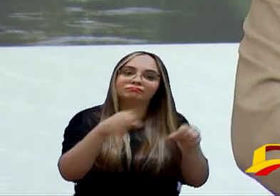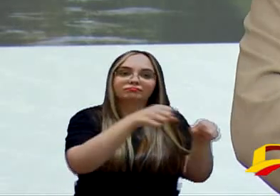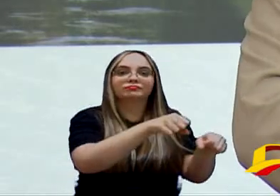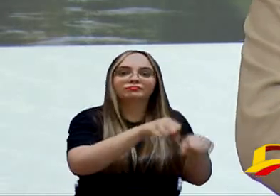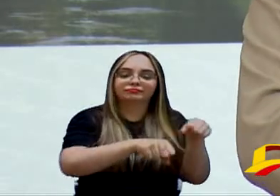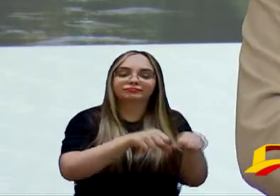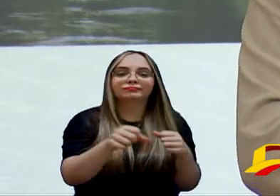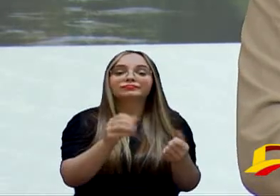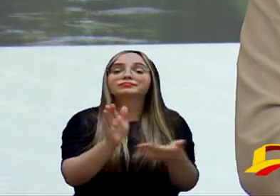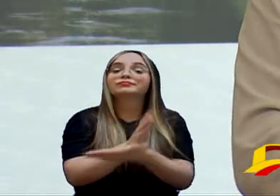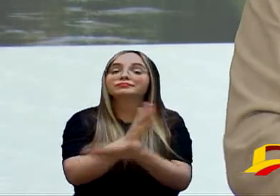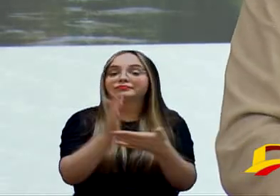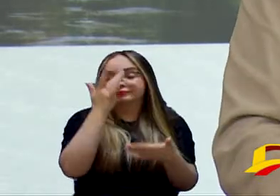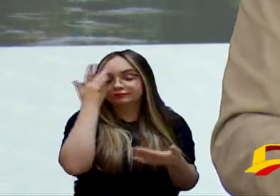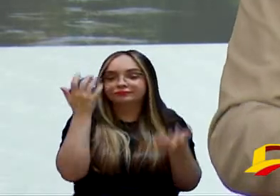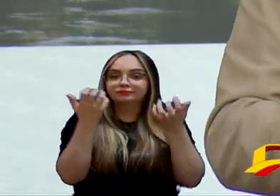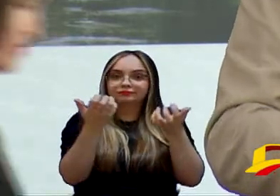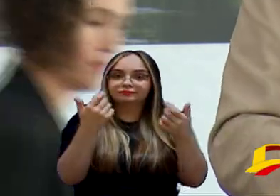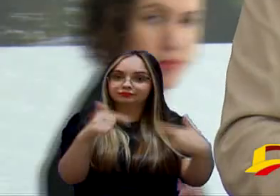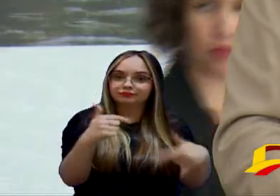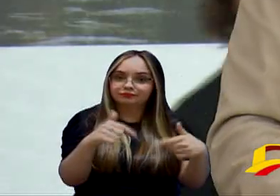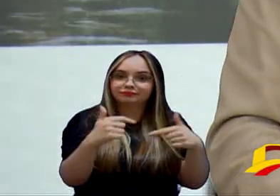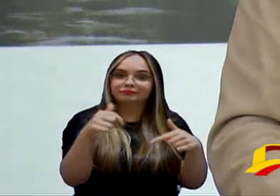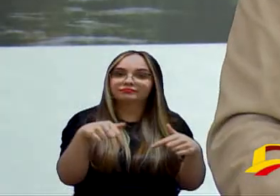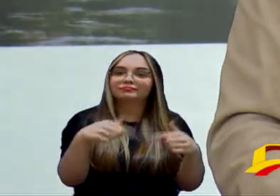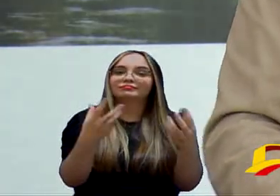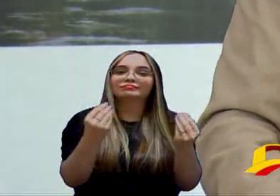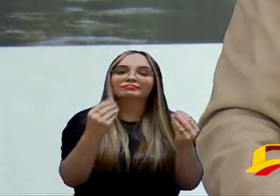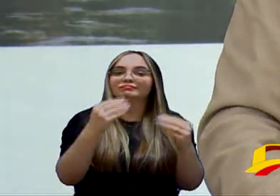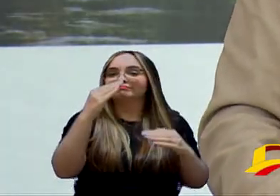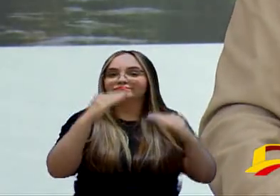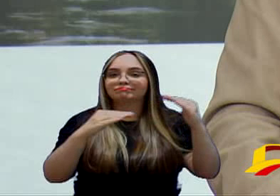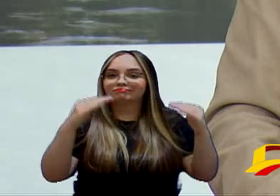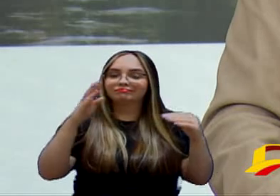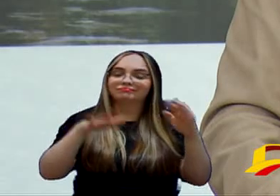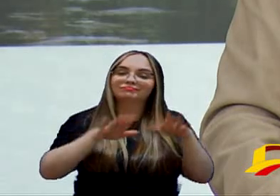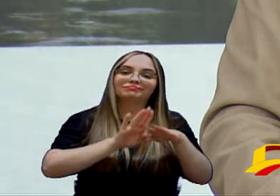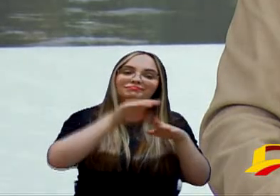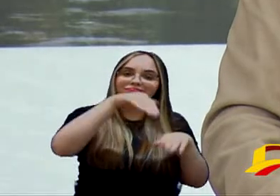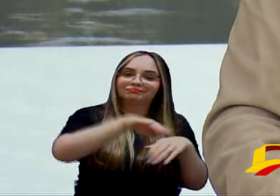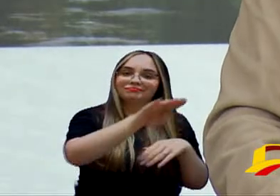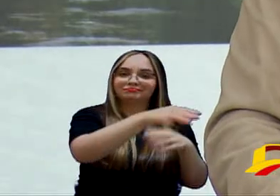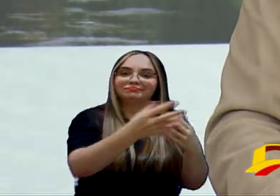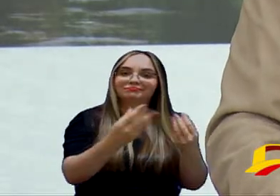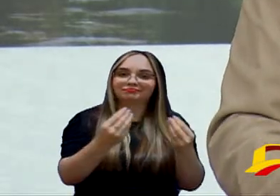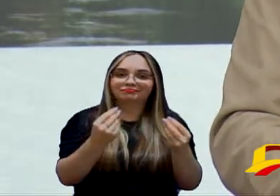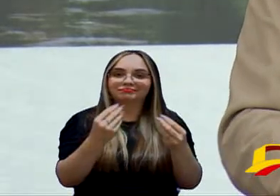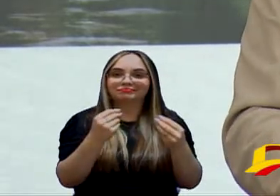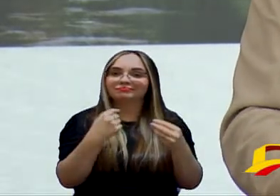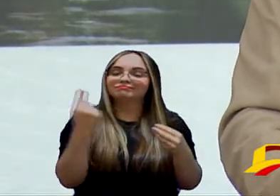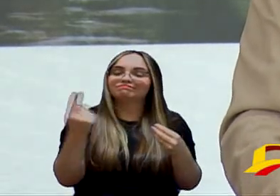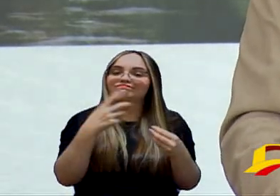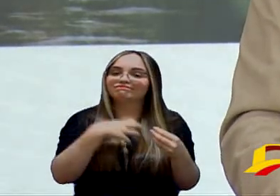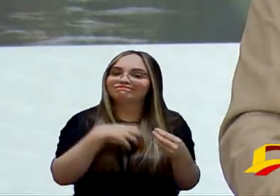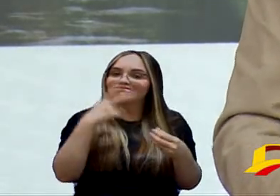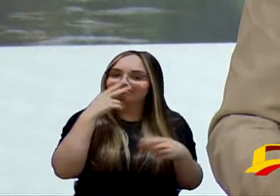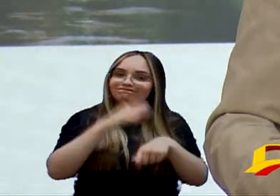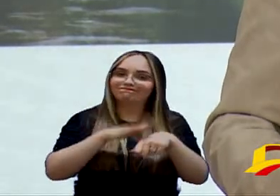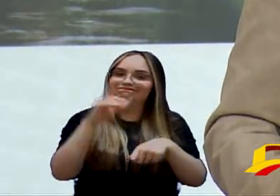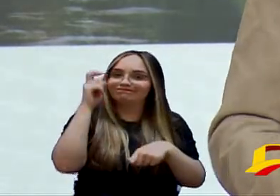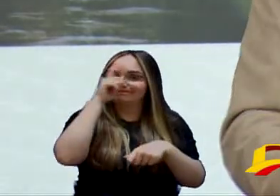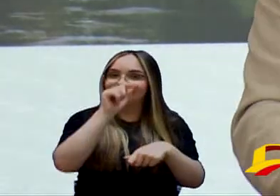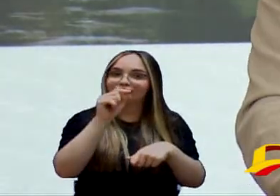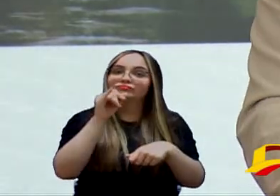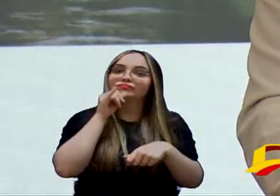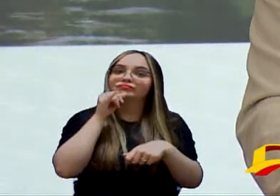e como a cidade tem muito altos e baixos de clientes a gente sente uma dificuldade da